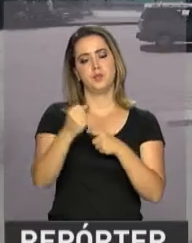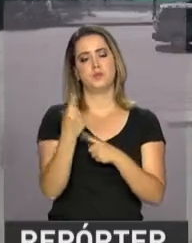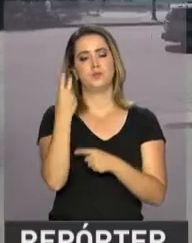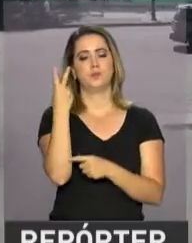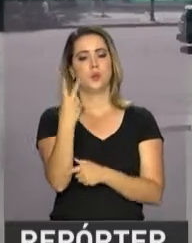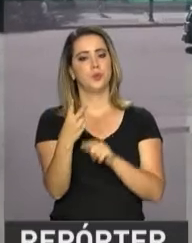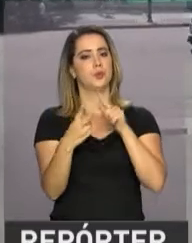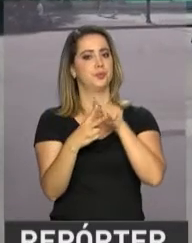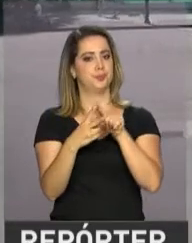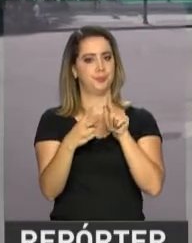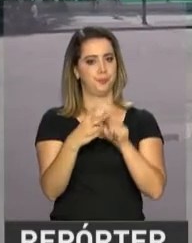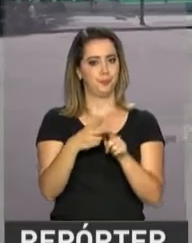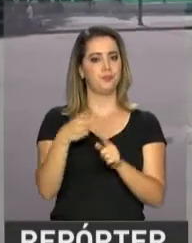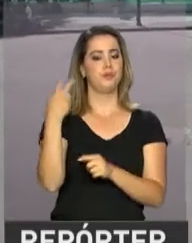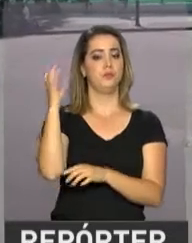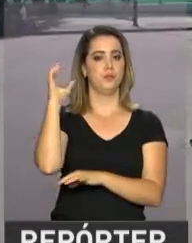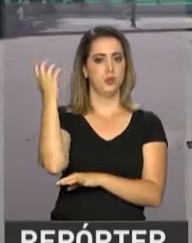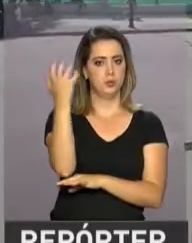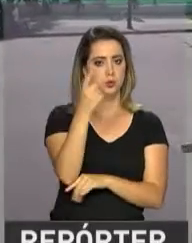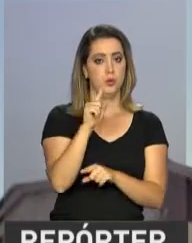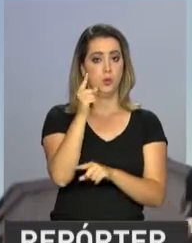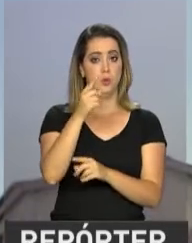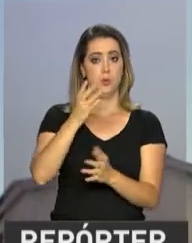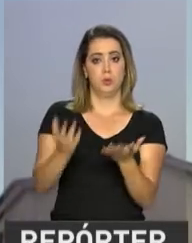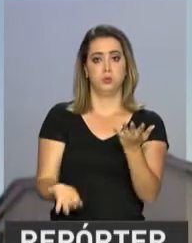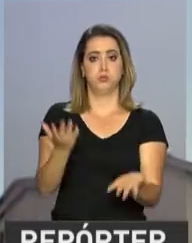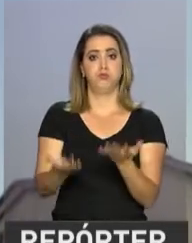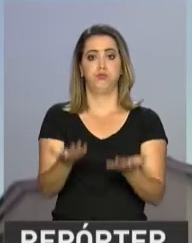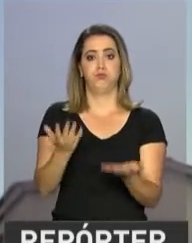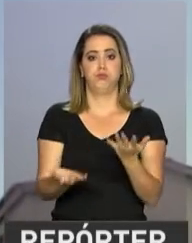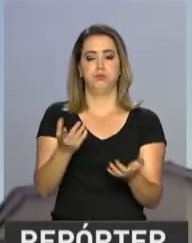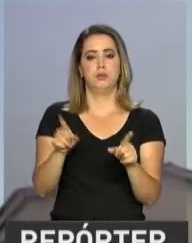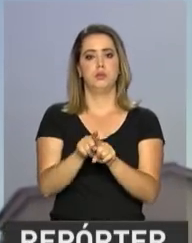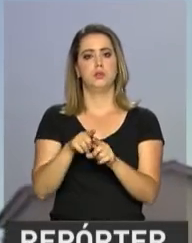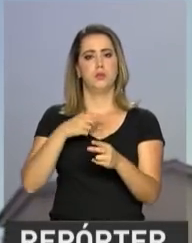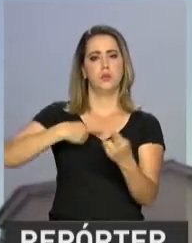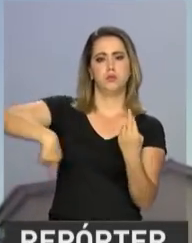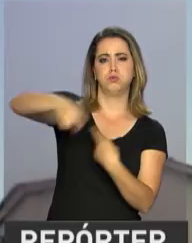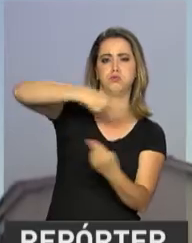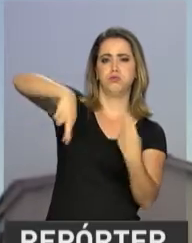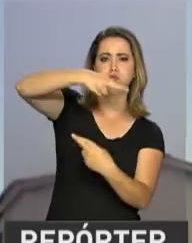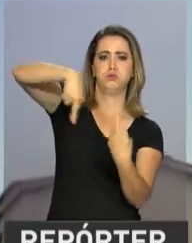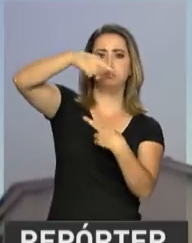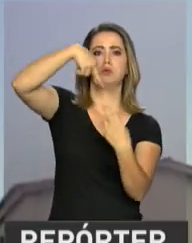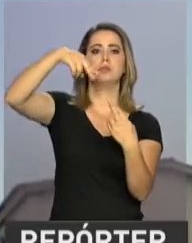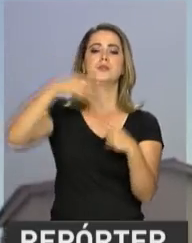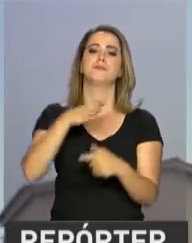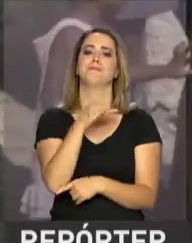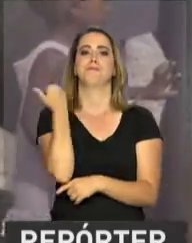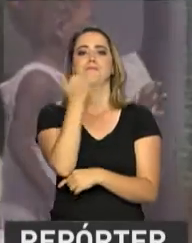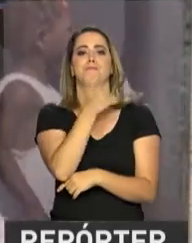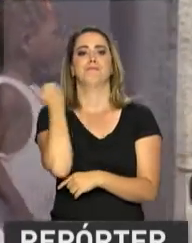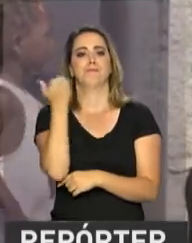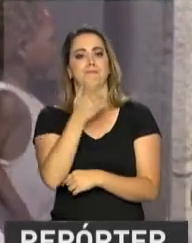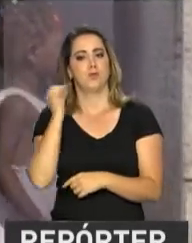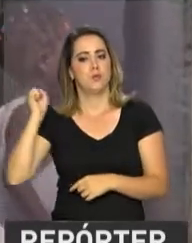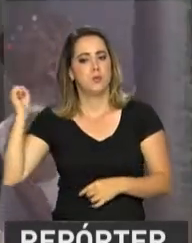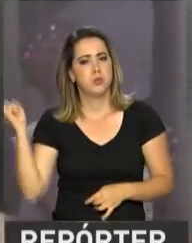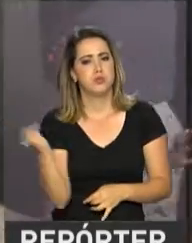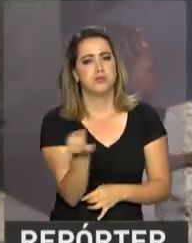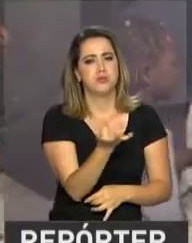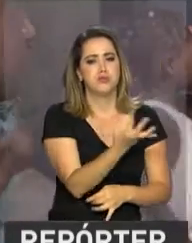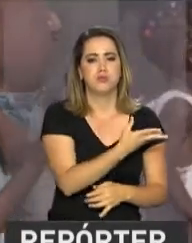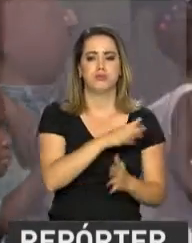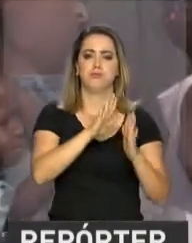grandes desastres naturais um terremoto em um furacão que deixaram milhares de mortos e milhões de